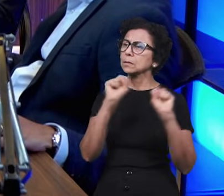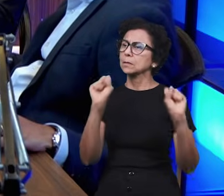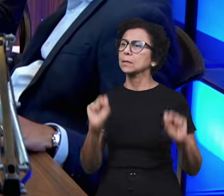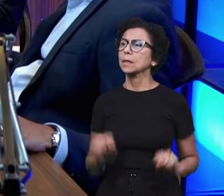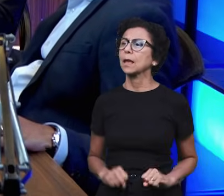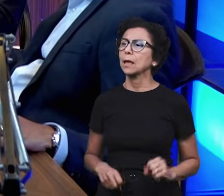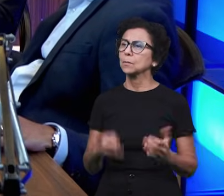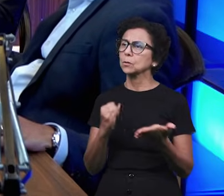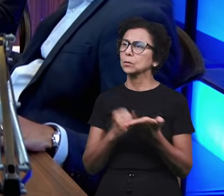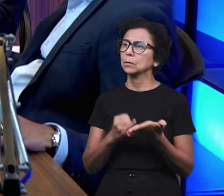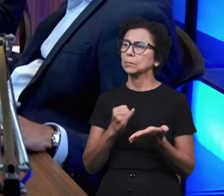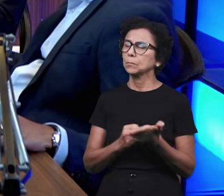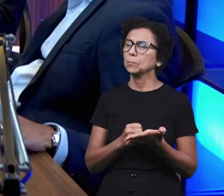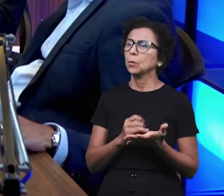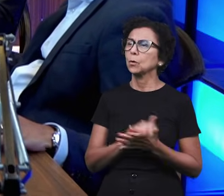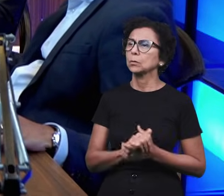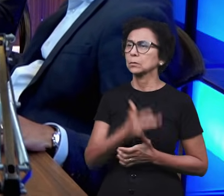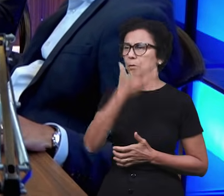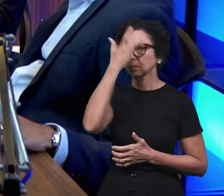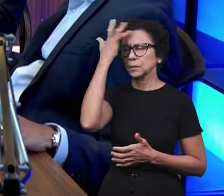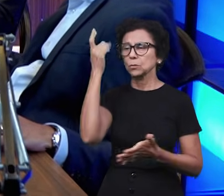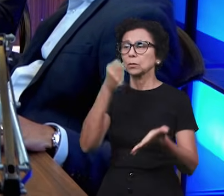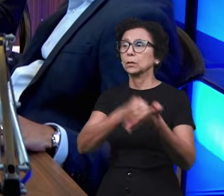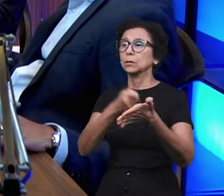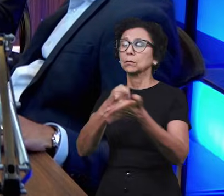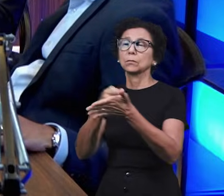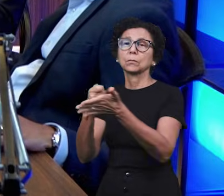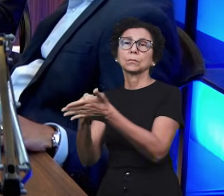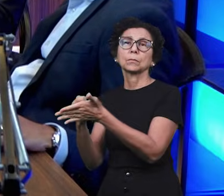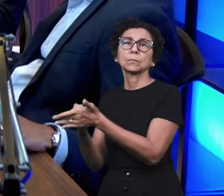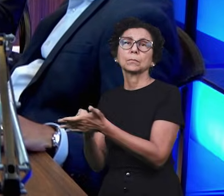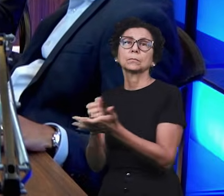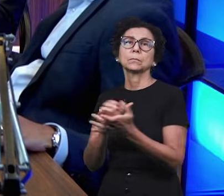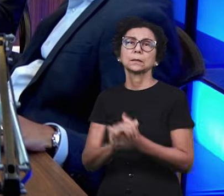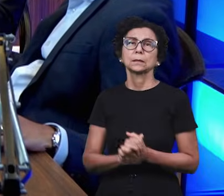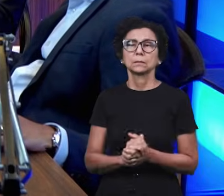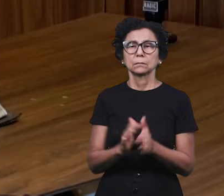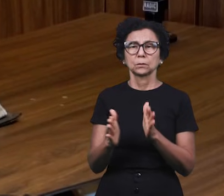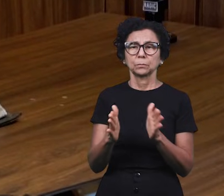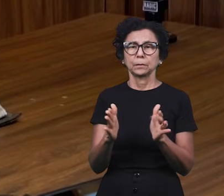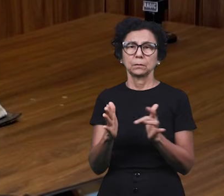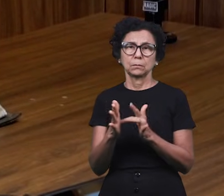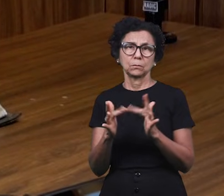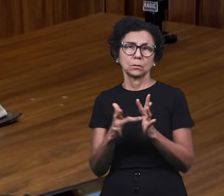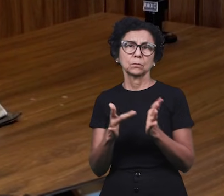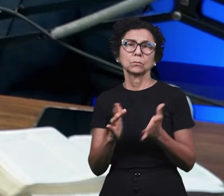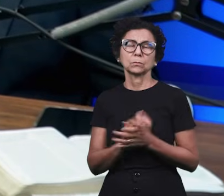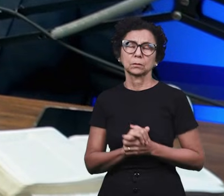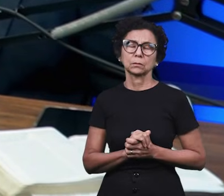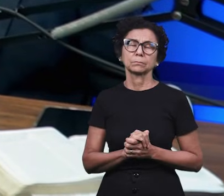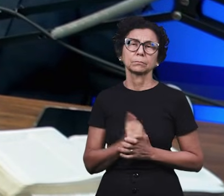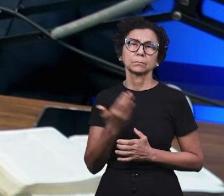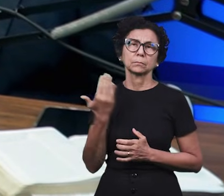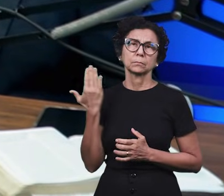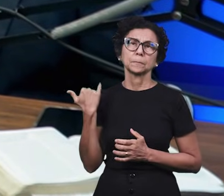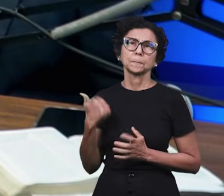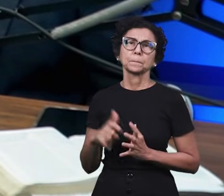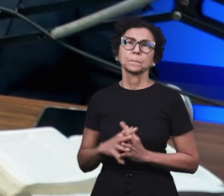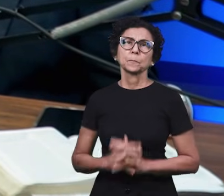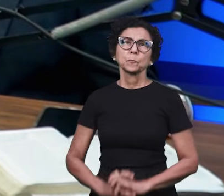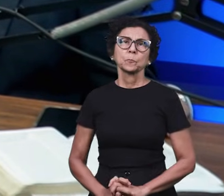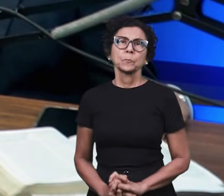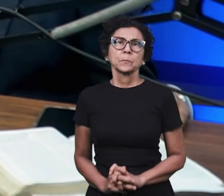de impostos, o próprio coletor de impostos aí da época de Jesus ou dos tempos bíblicos. Amém.